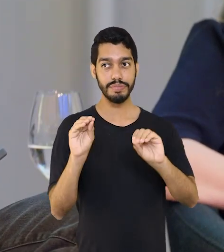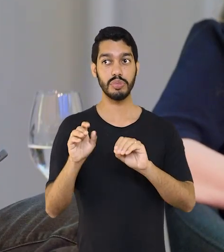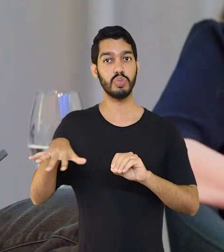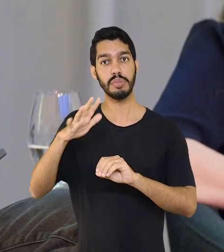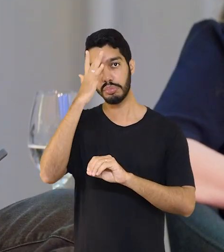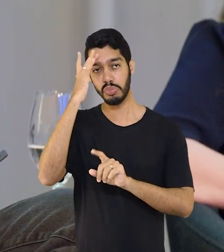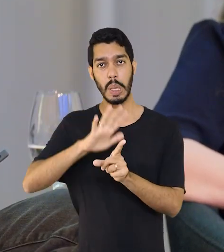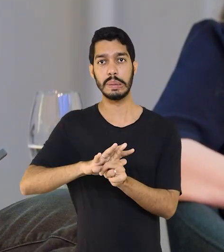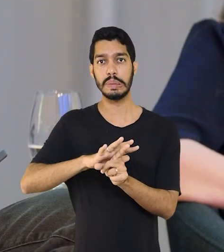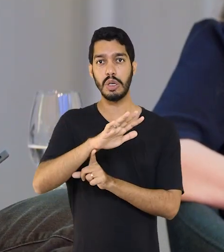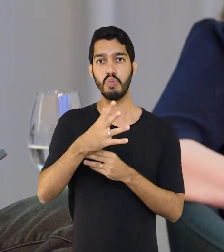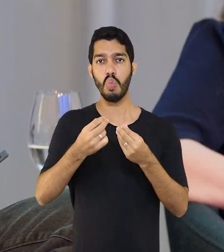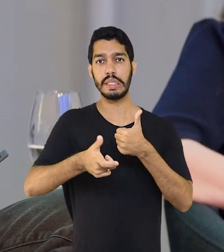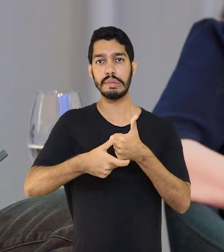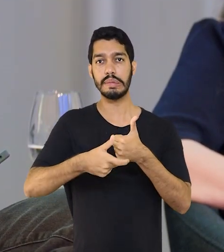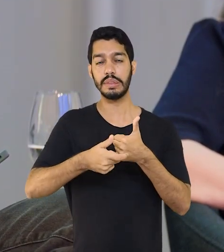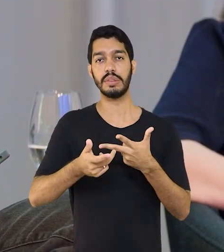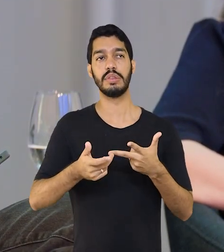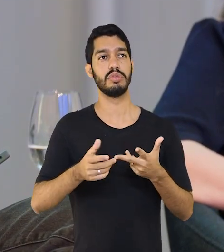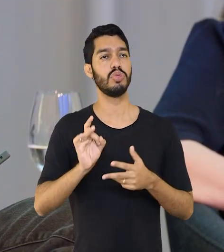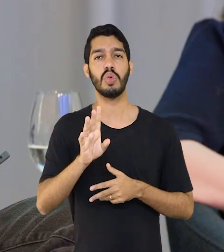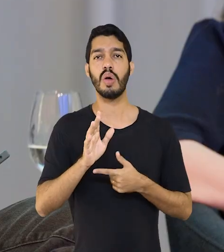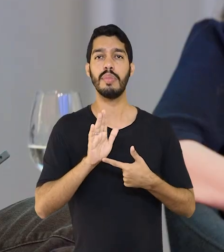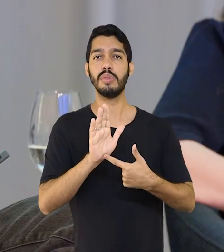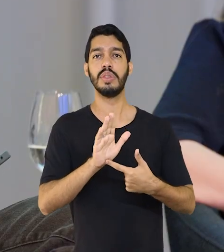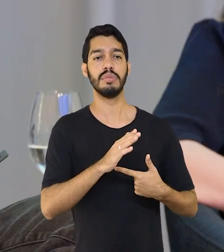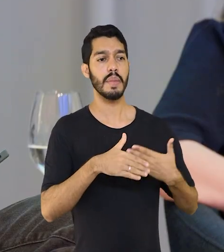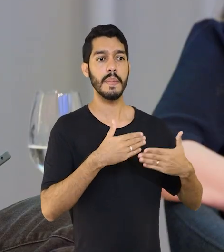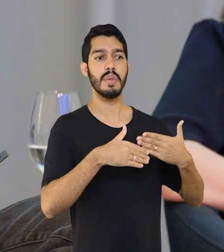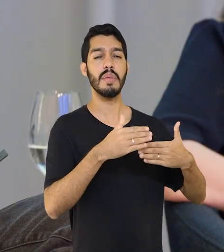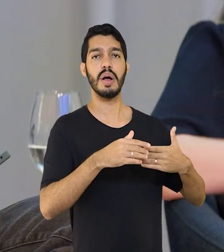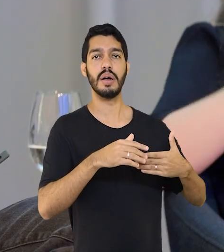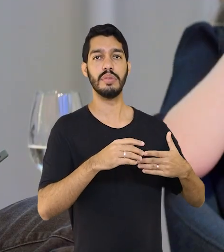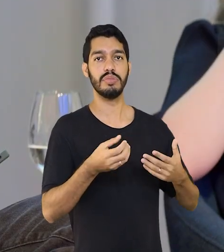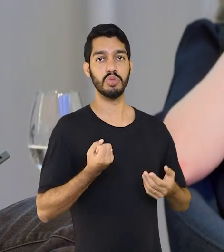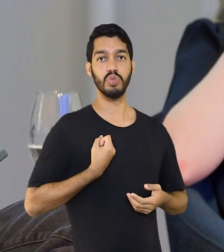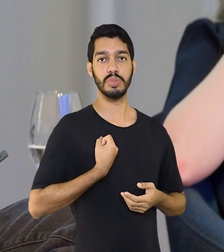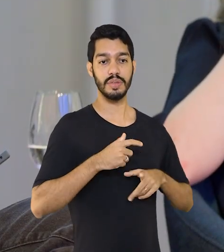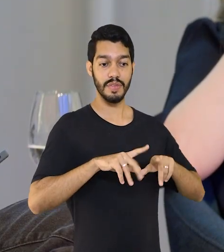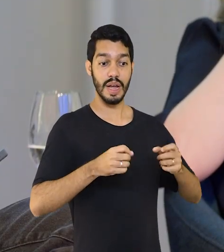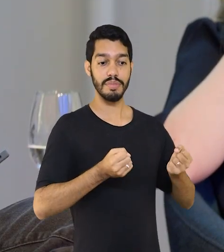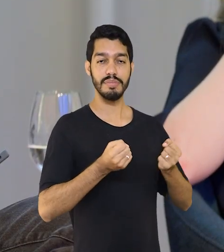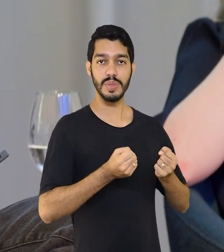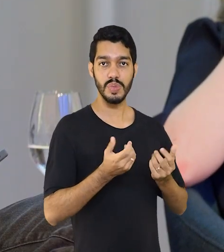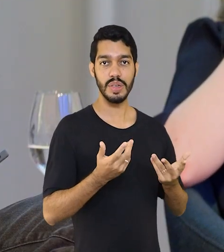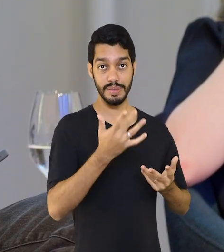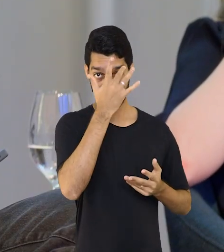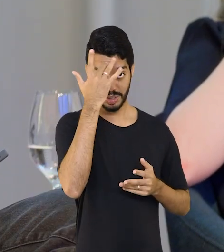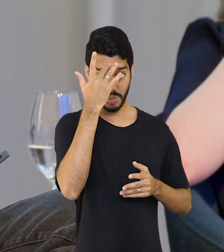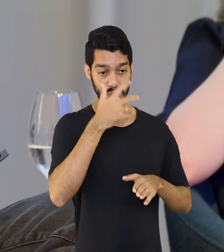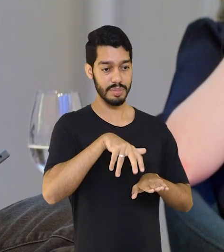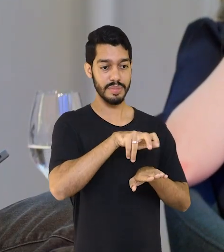um exercício pensando o histórico de evolução de número de transporte individual